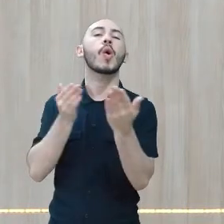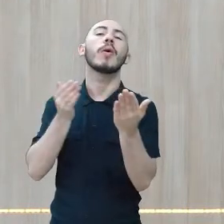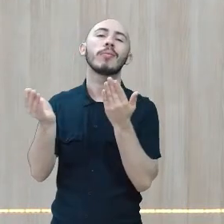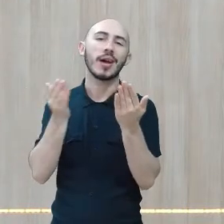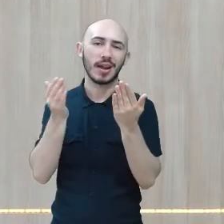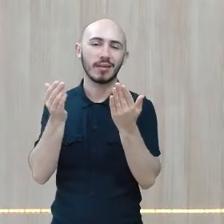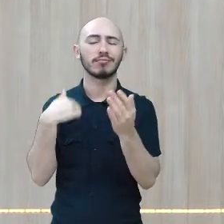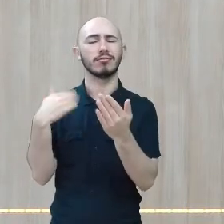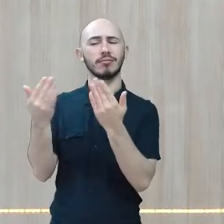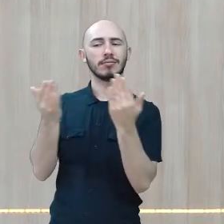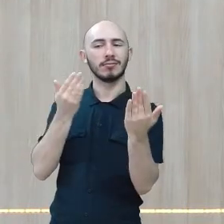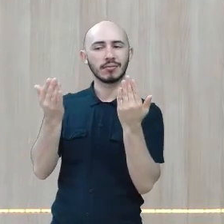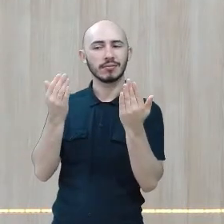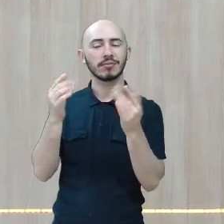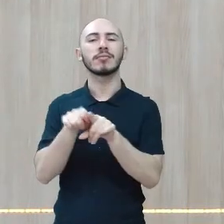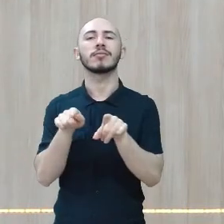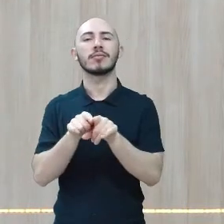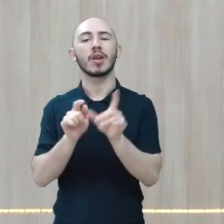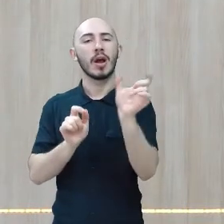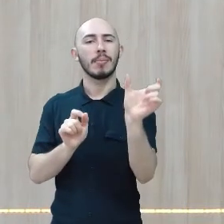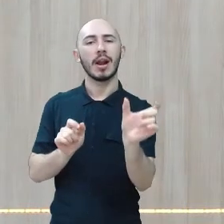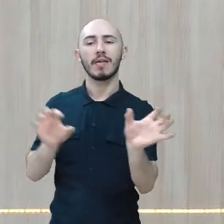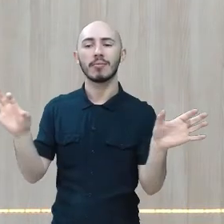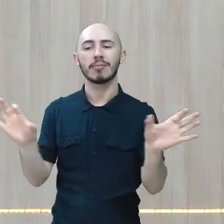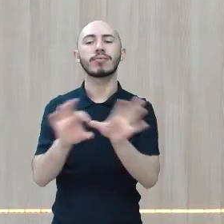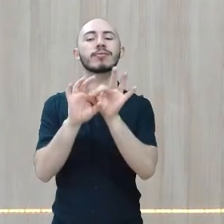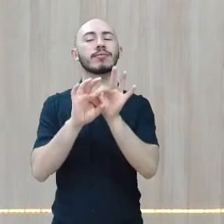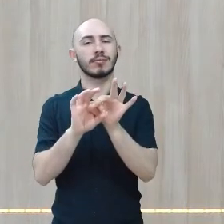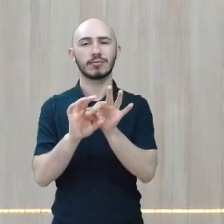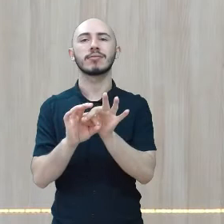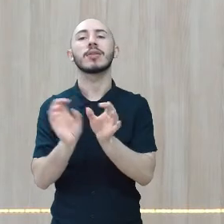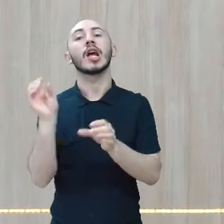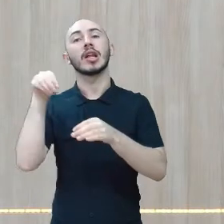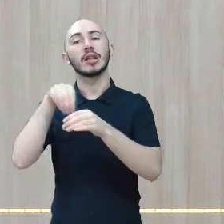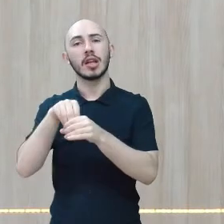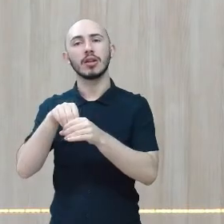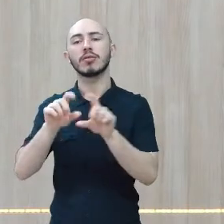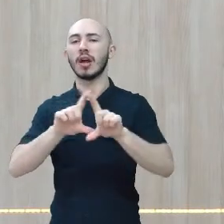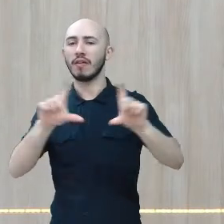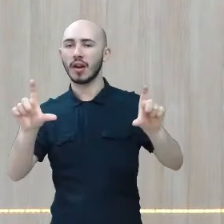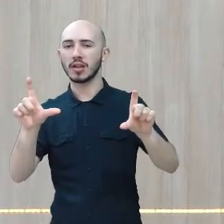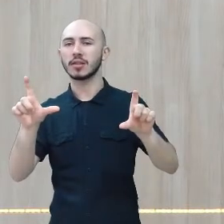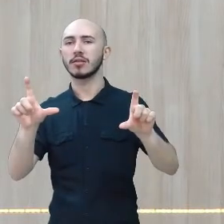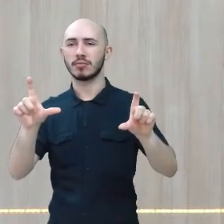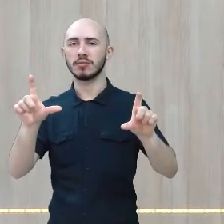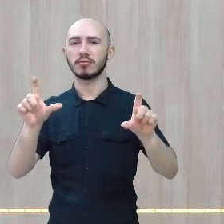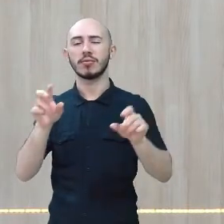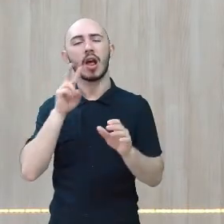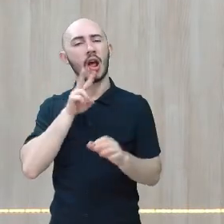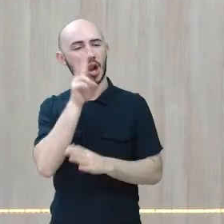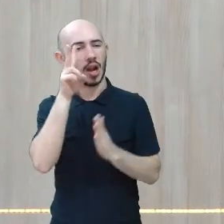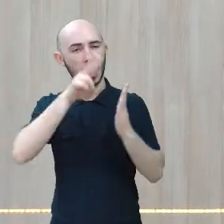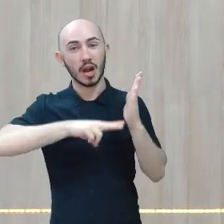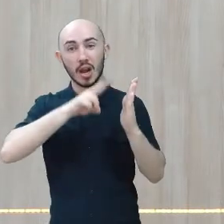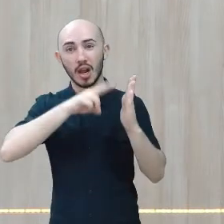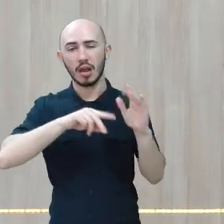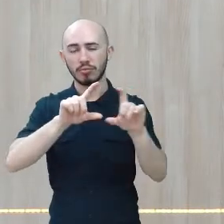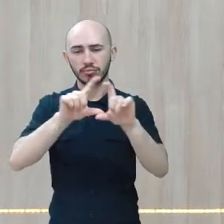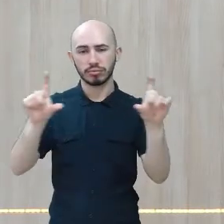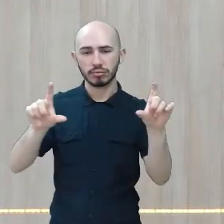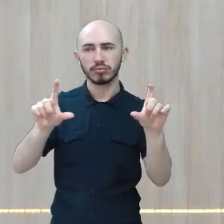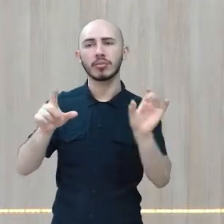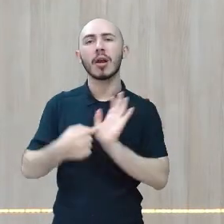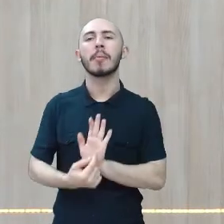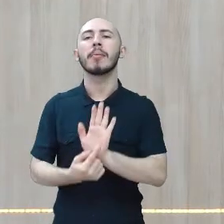são conectivos que ligam. Então, dentro da comparação da frase, quando você lê esta frase, não é? Trazendo